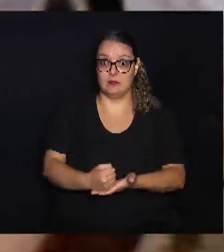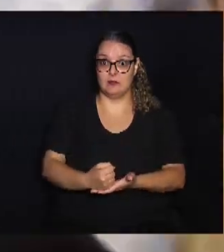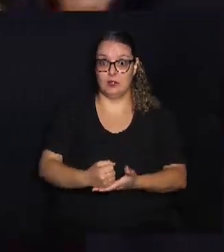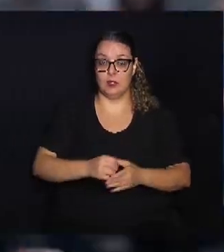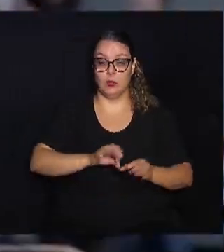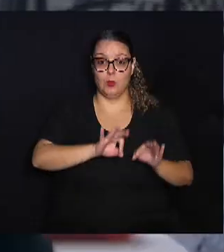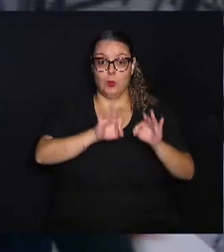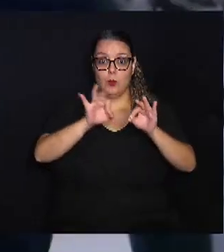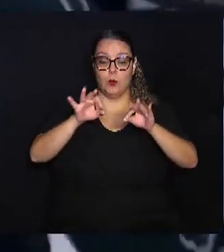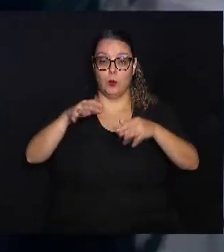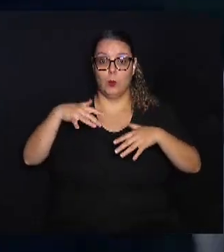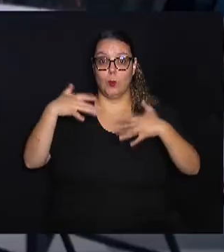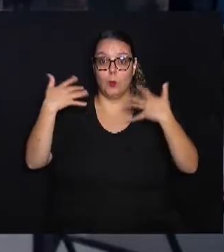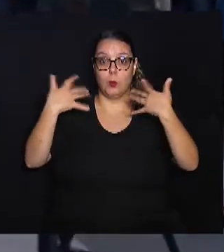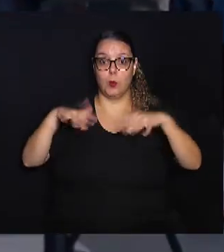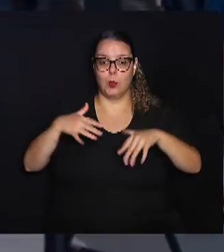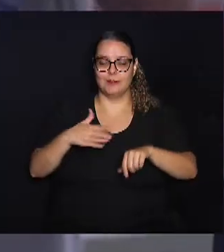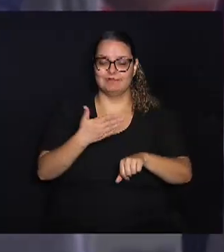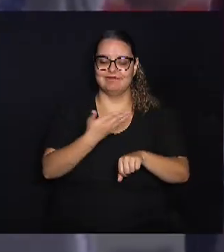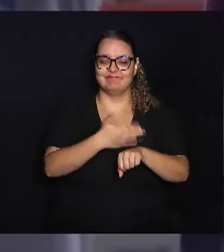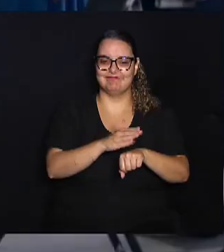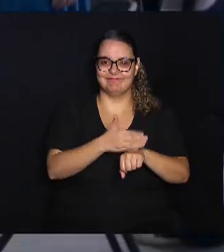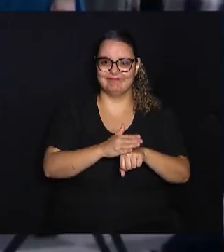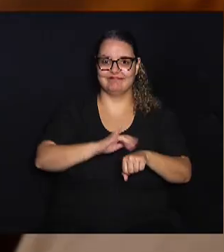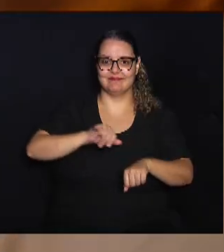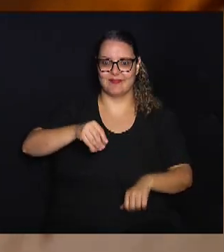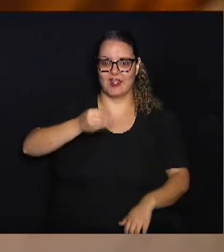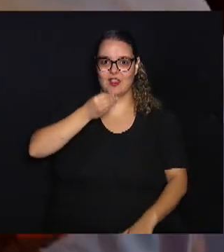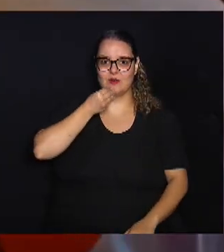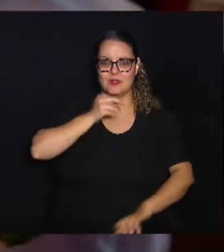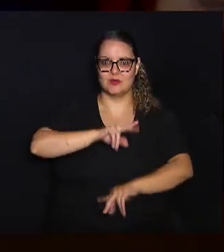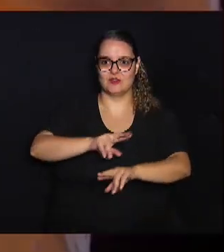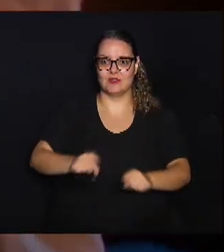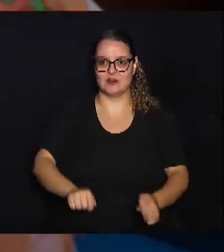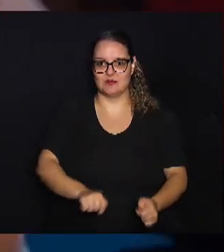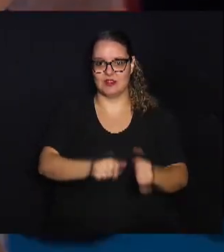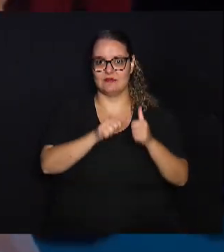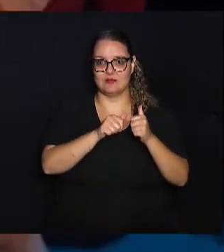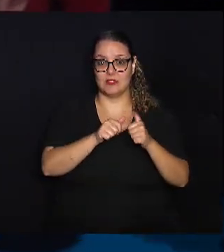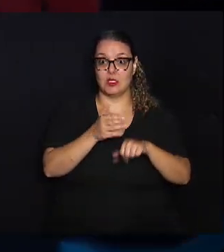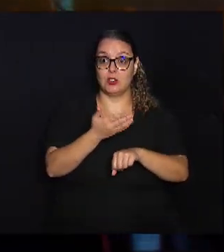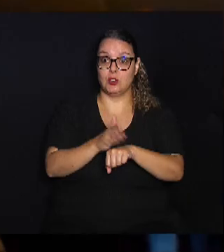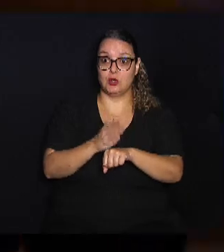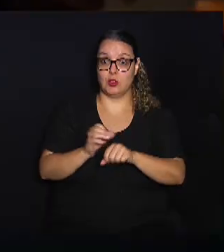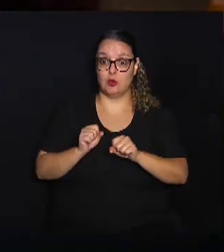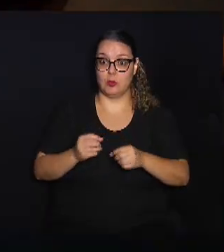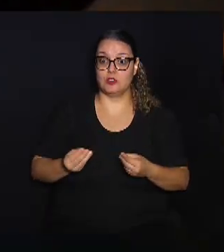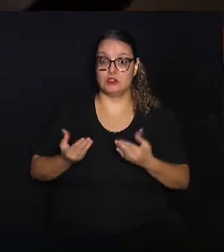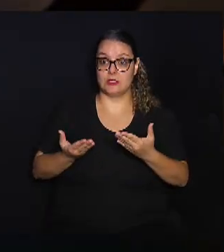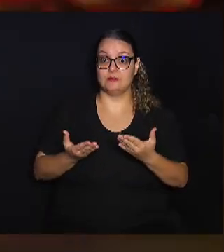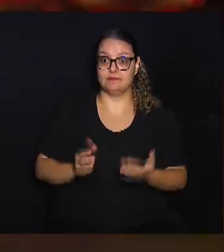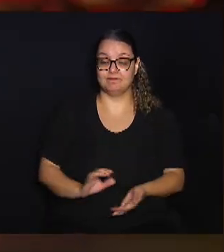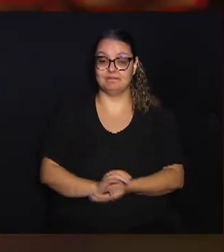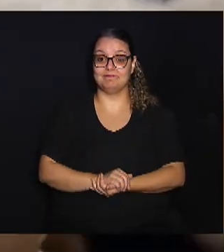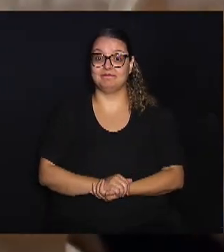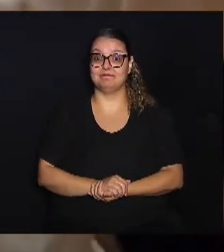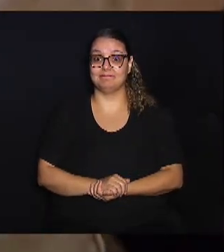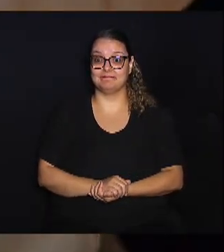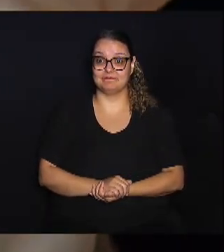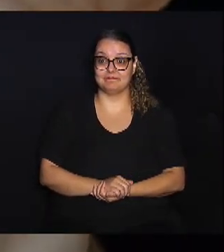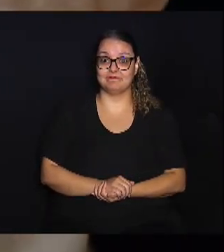espectadores a se tornarem praticantes e desfrutarem dos inúmeros benefícios que a prática pode oferecer.